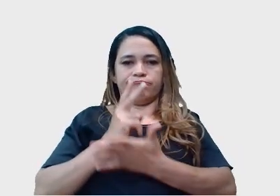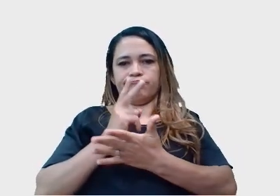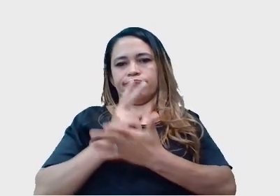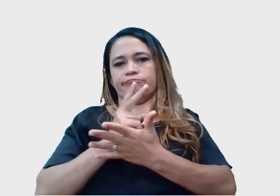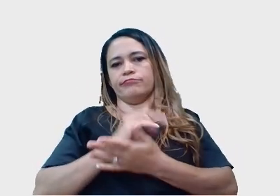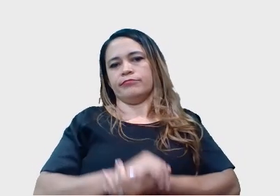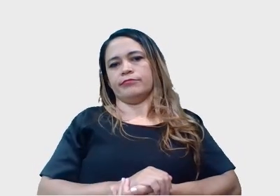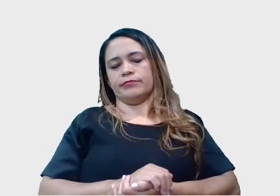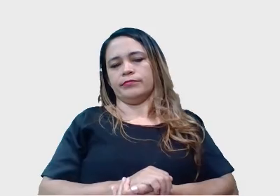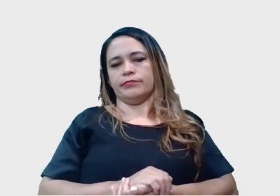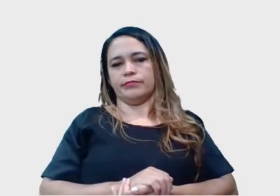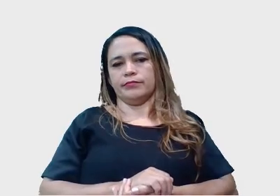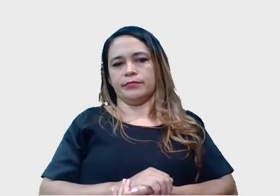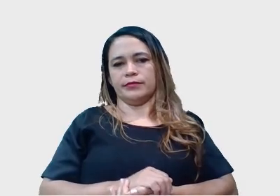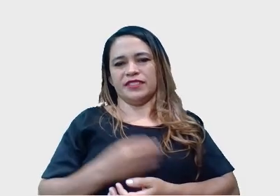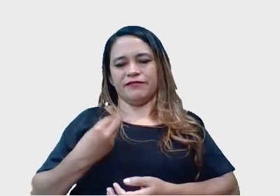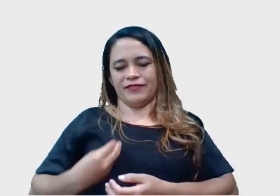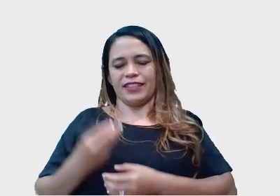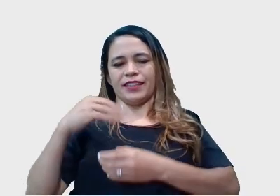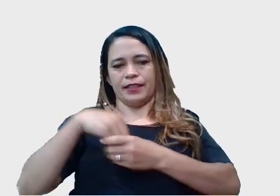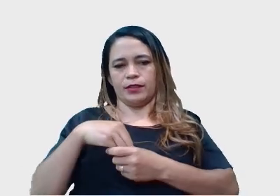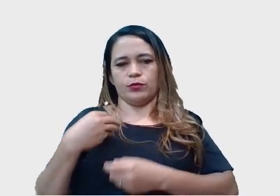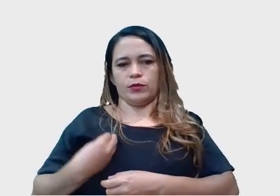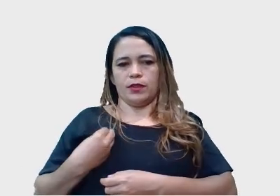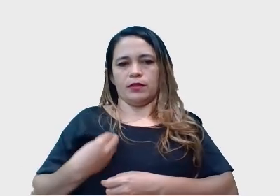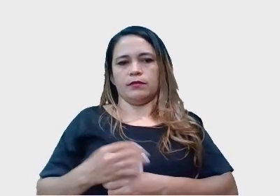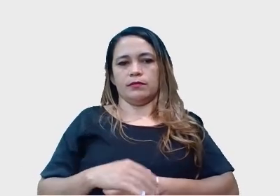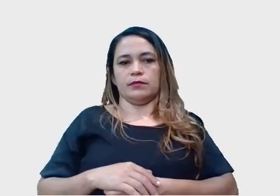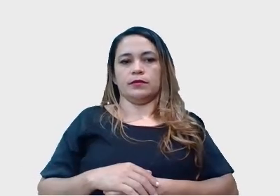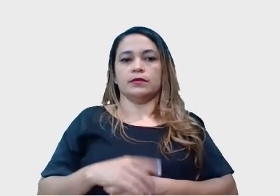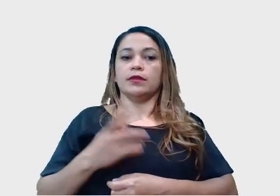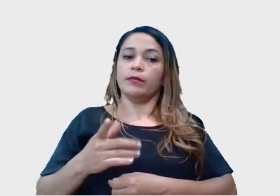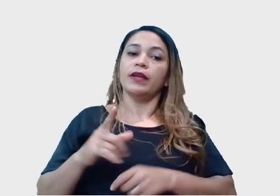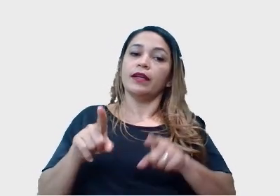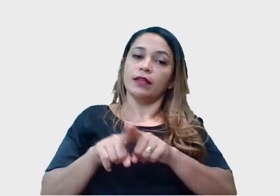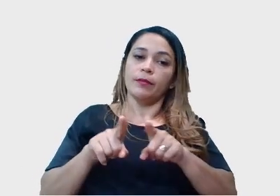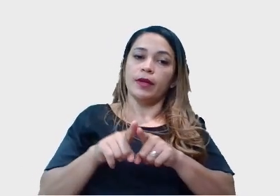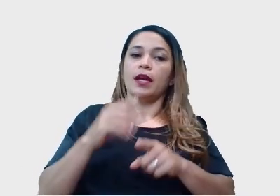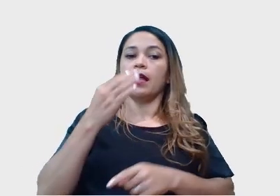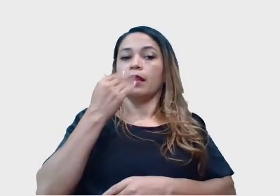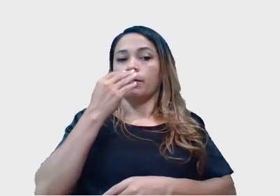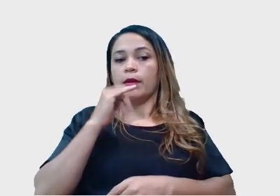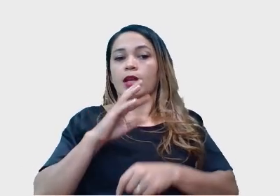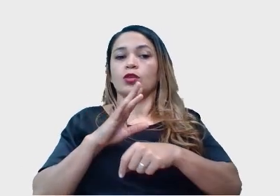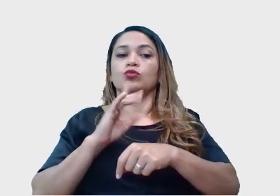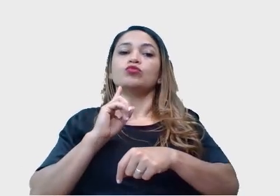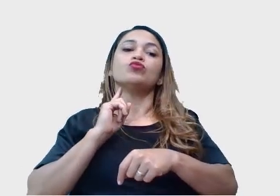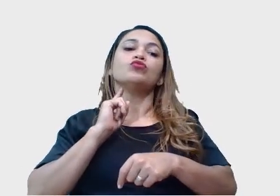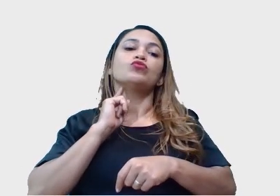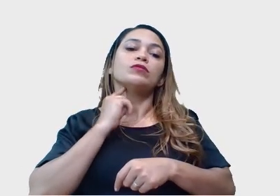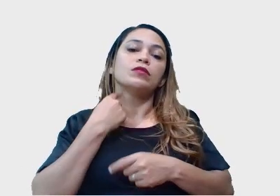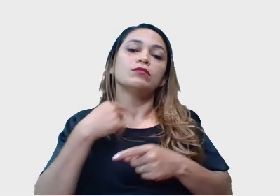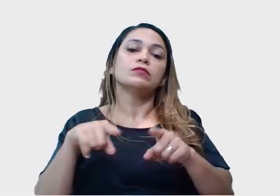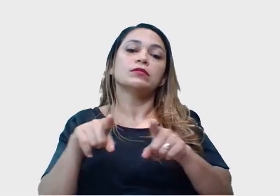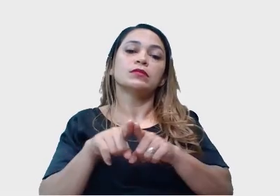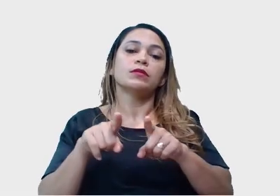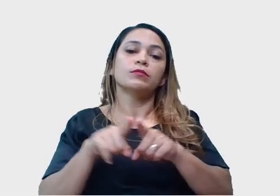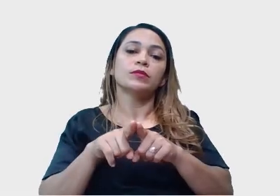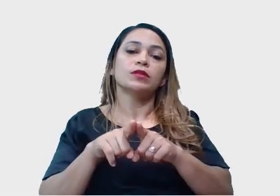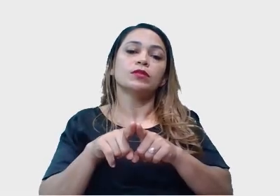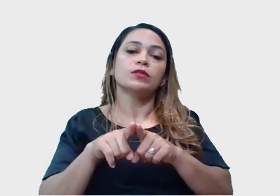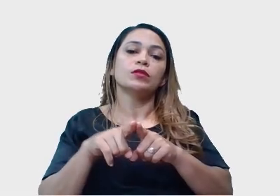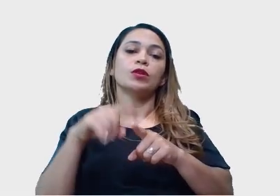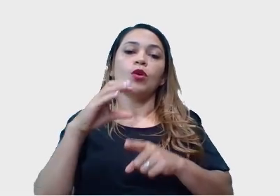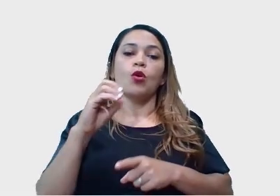intermediário. A transmissão pode acontecer também através de alimentos contaminados, ok? Ou então, congênito. O que é uma